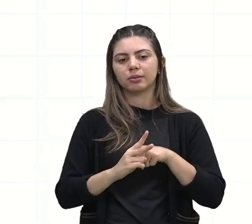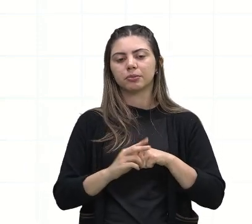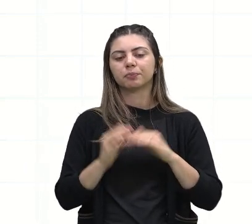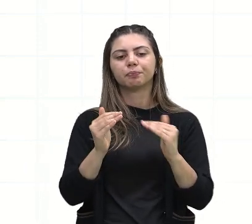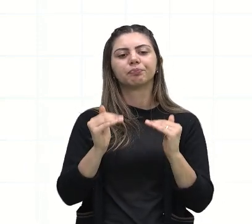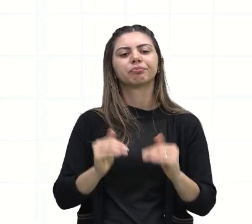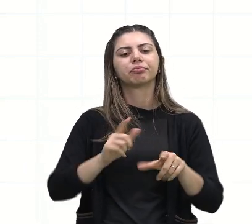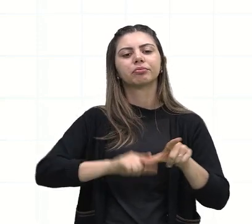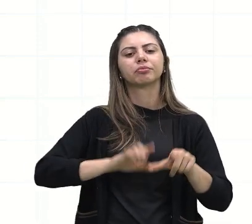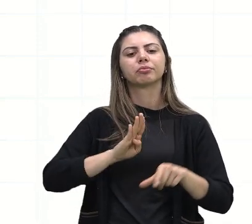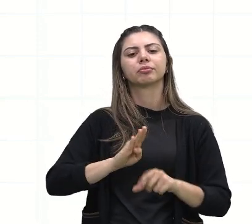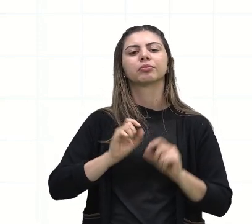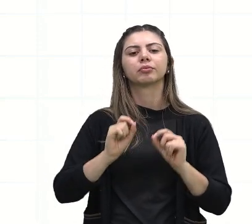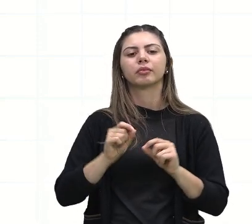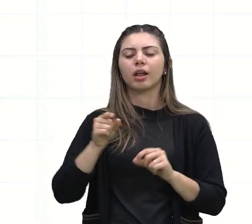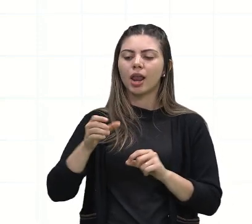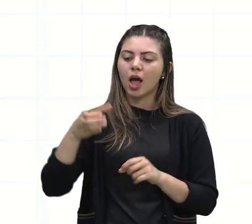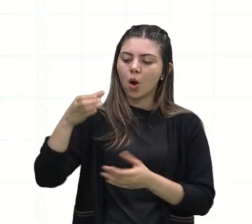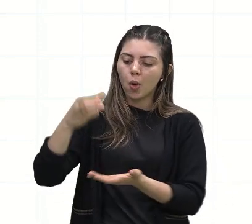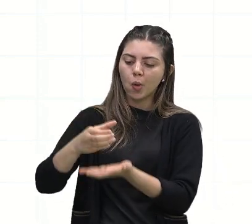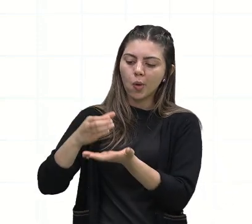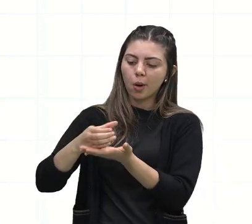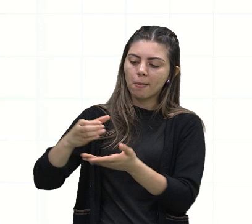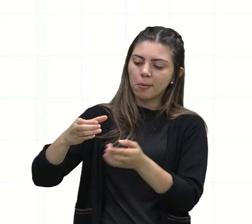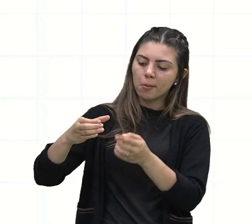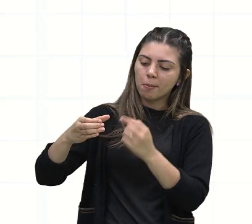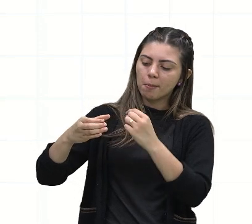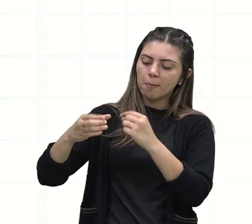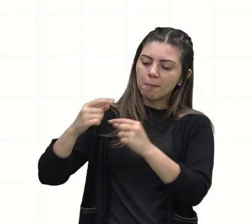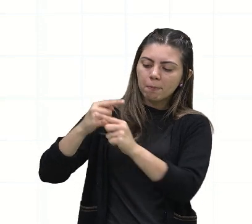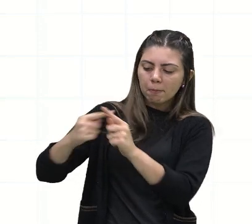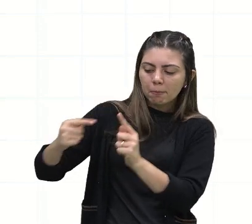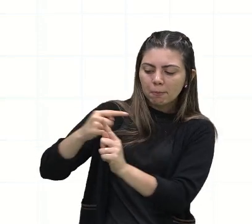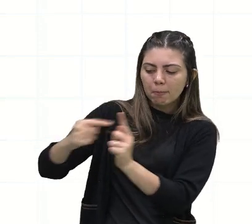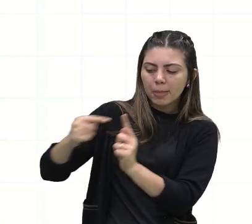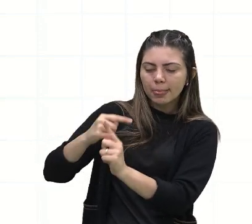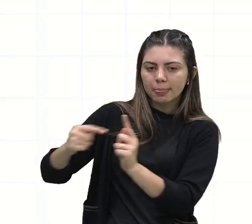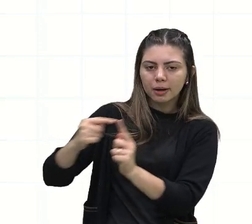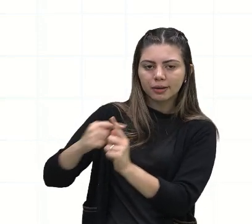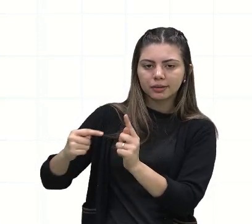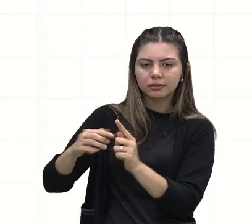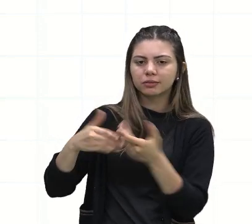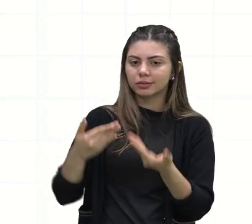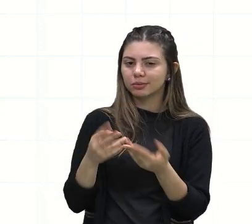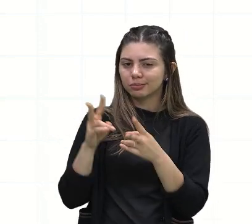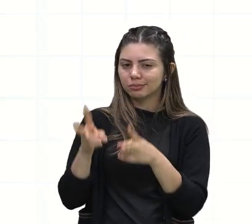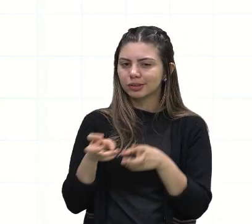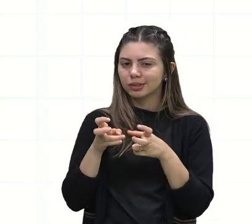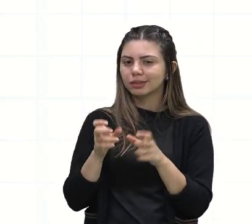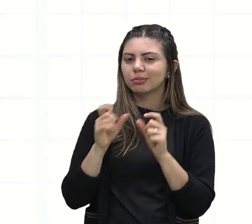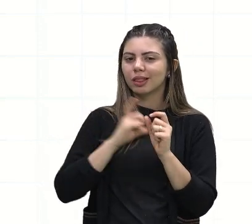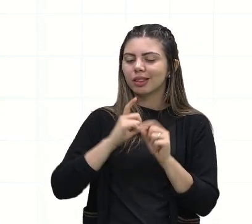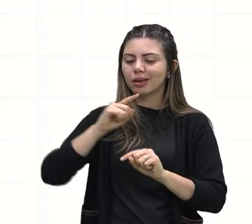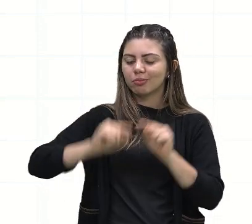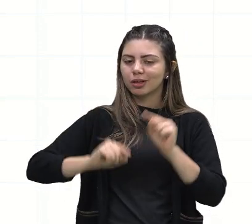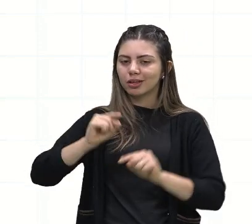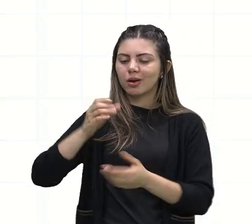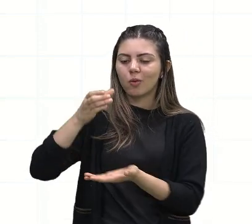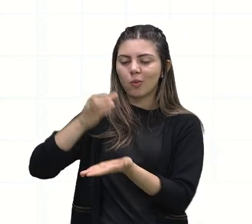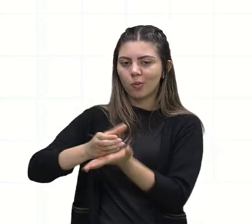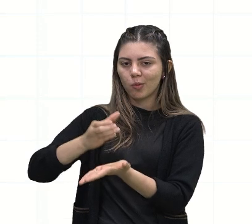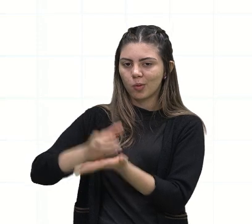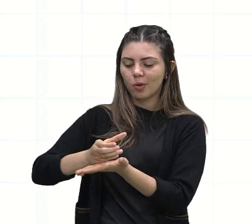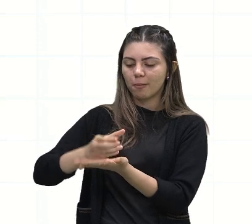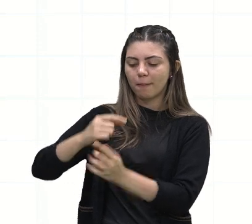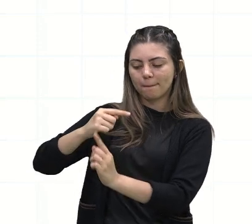vazio. Observe que agora eu vou ter o quê? Um objeto, né? Um copo. E esse copo está